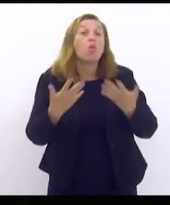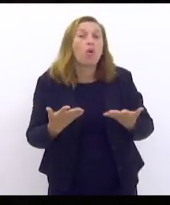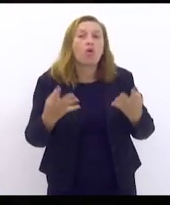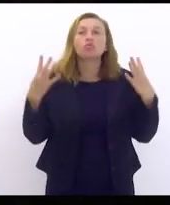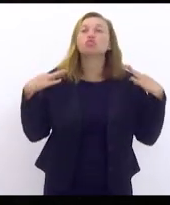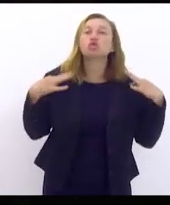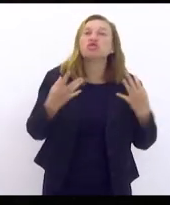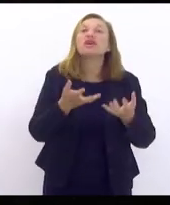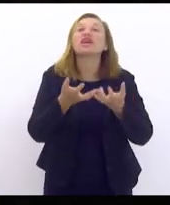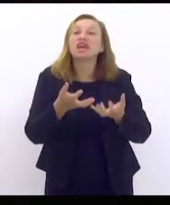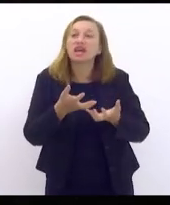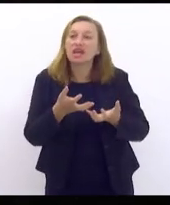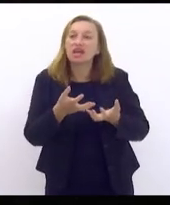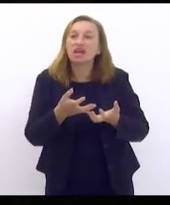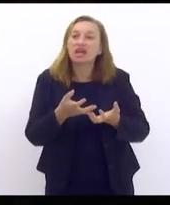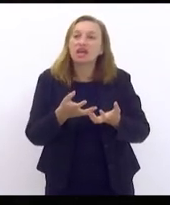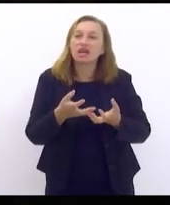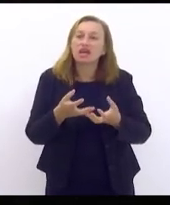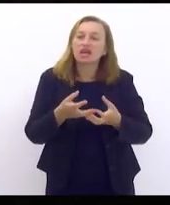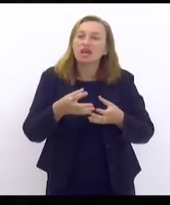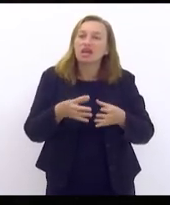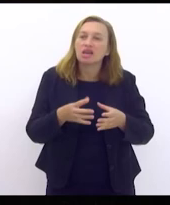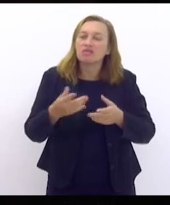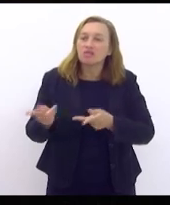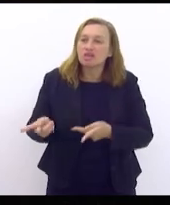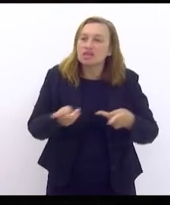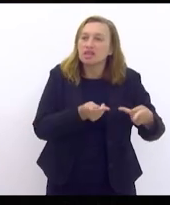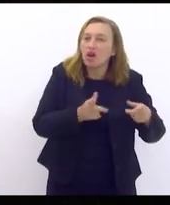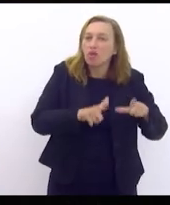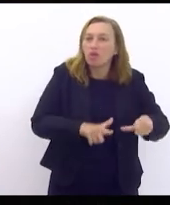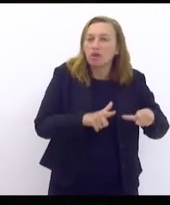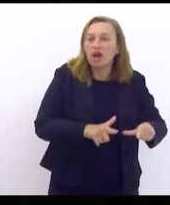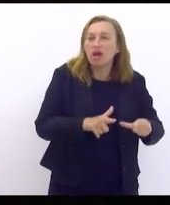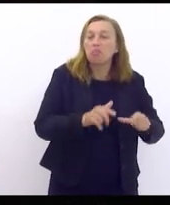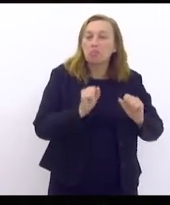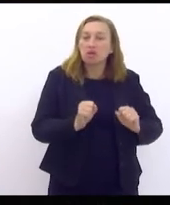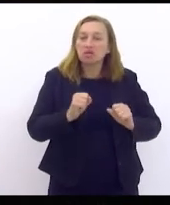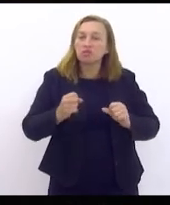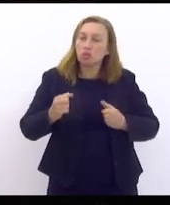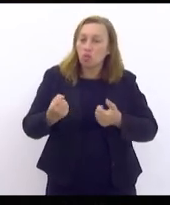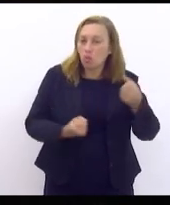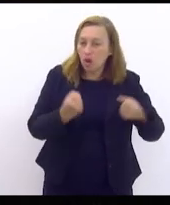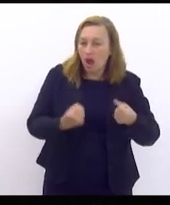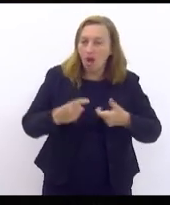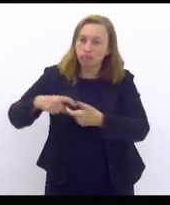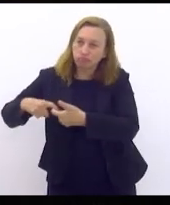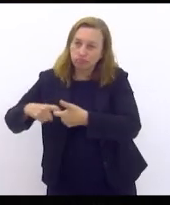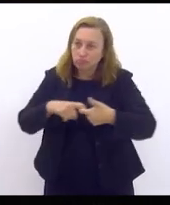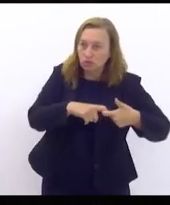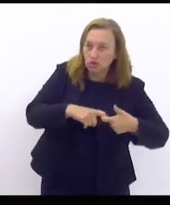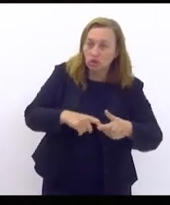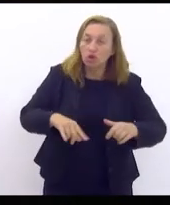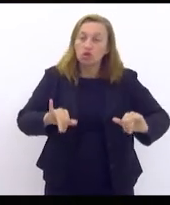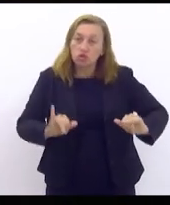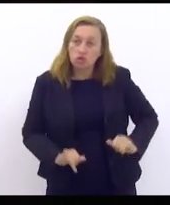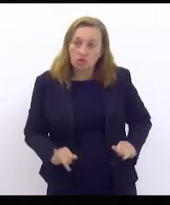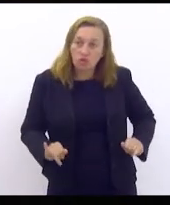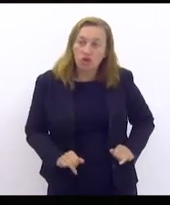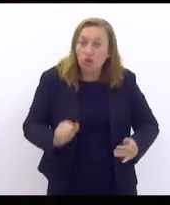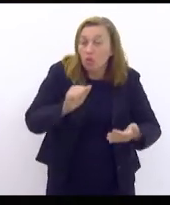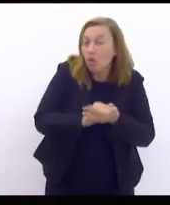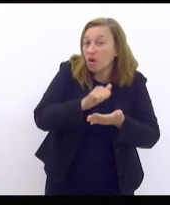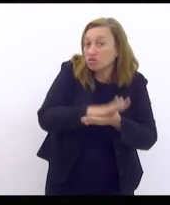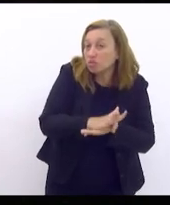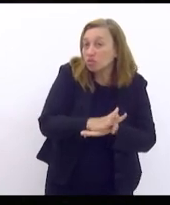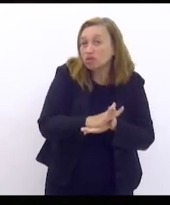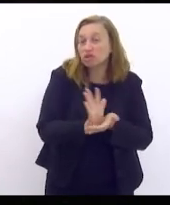vai querer estar em Itatiaia podendo ter o seu carro rebocado, podendo sofrer com a máfia das multas? Isso